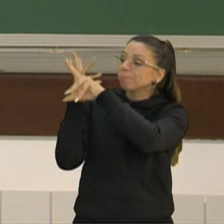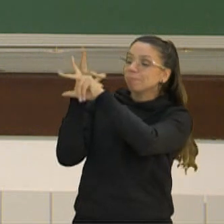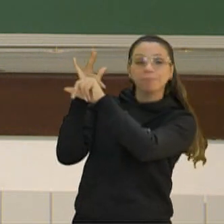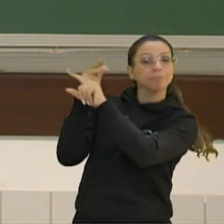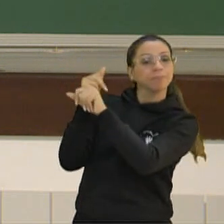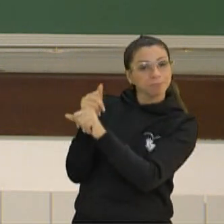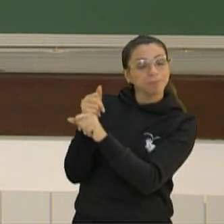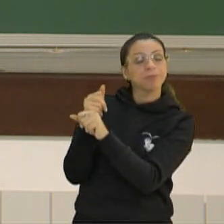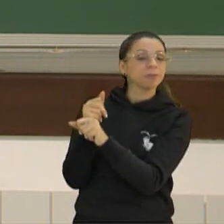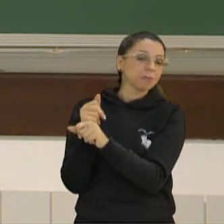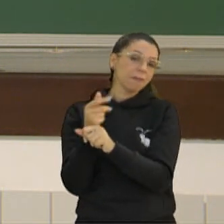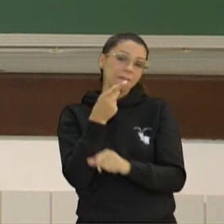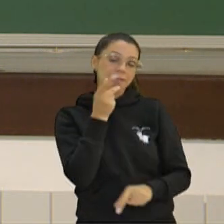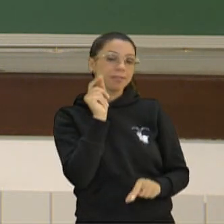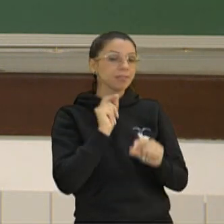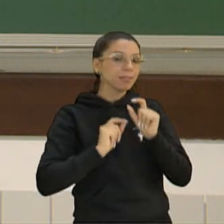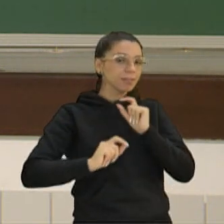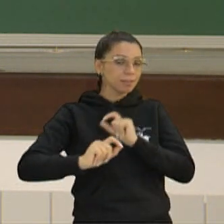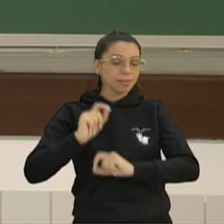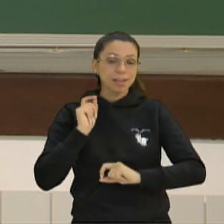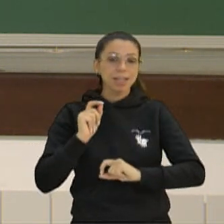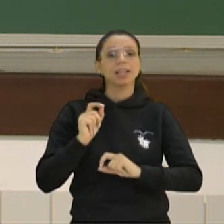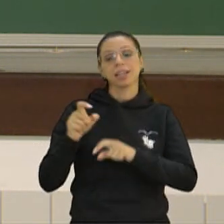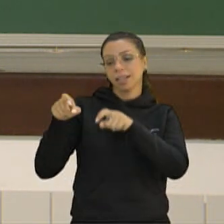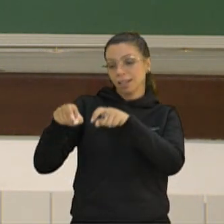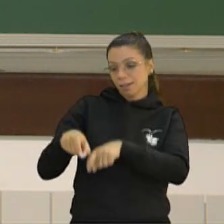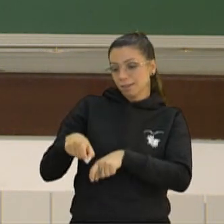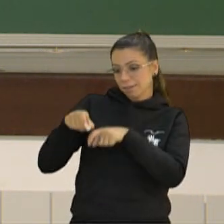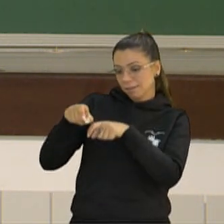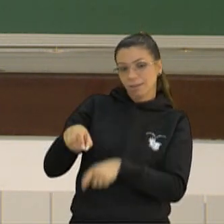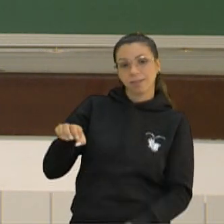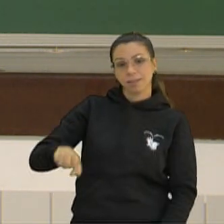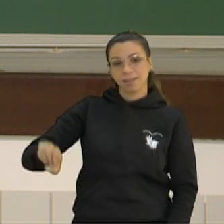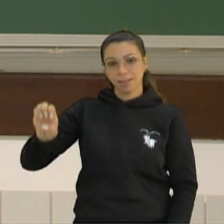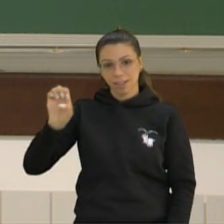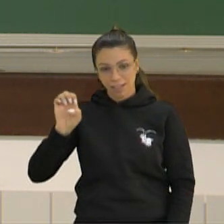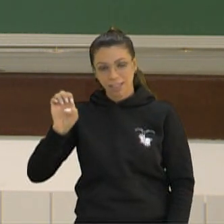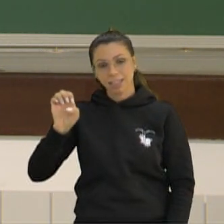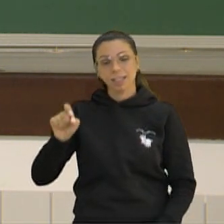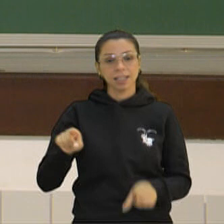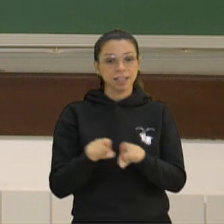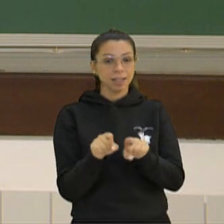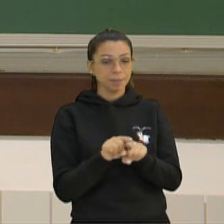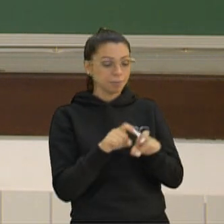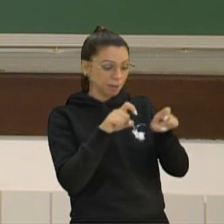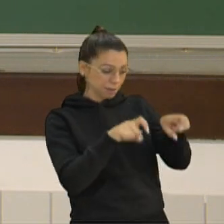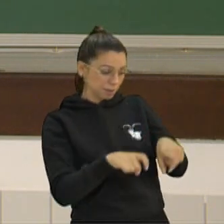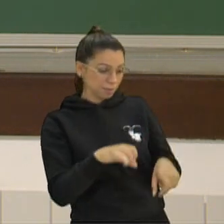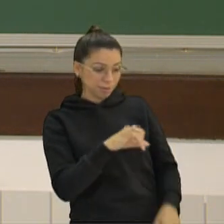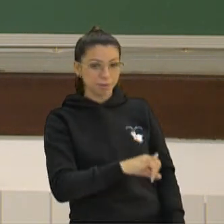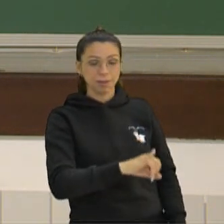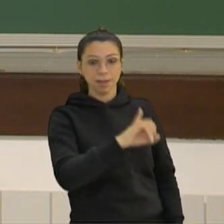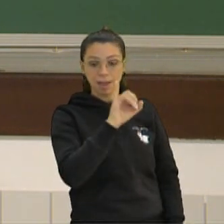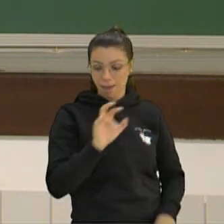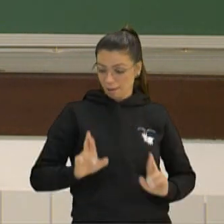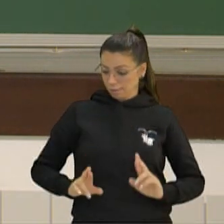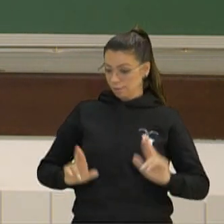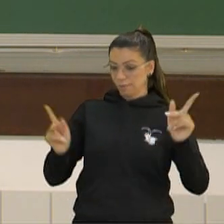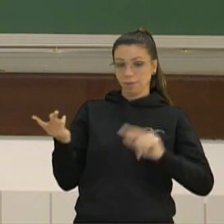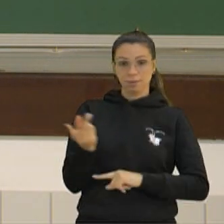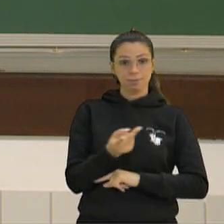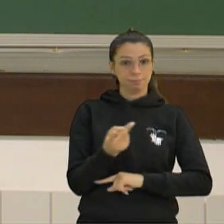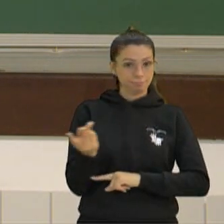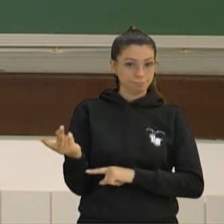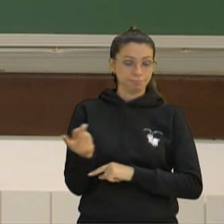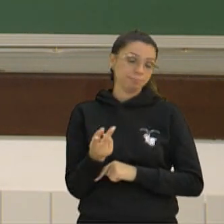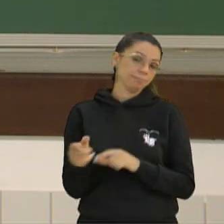ali, falamos um pouquinho sobre a agricultura extensiva, falamos sobre a agricultura intensiva, quais são as diferenças entre